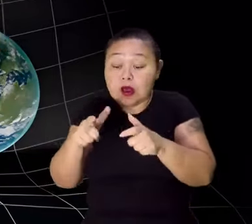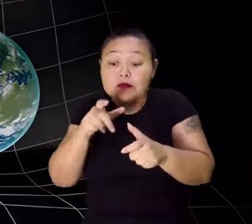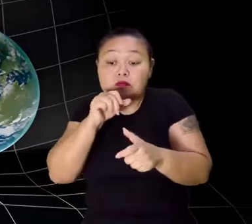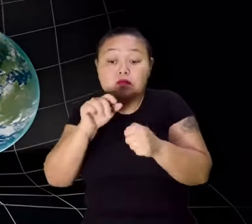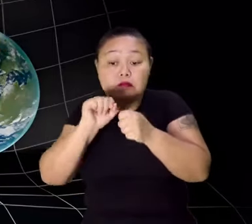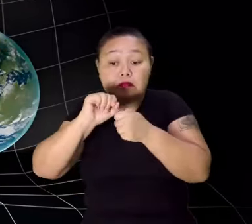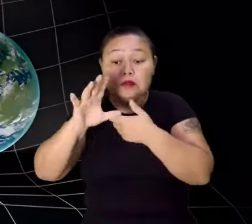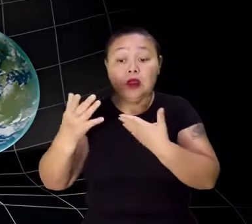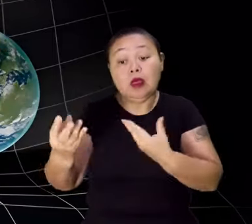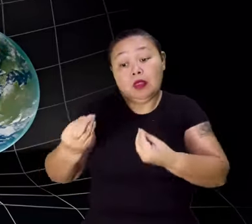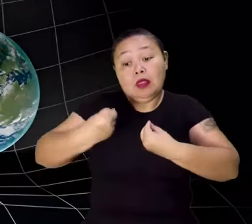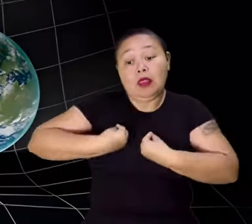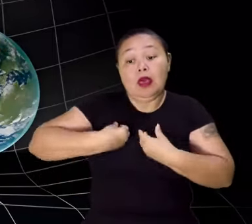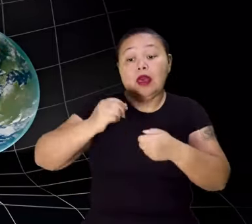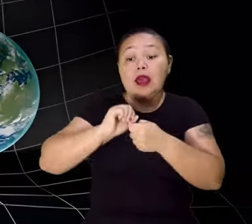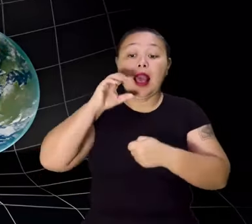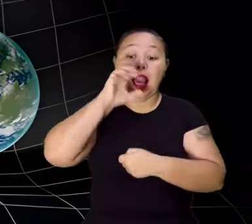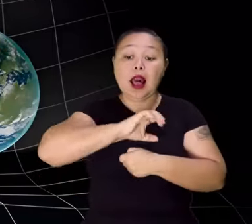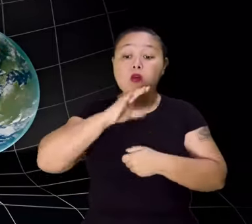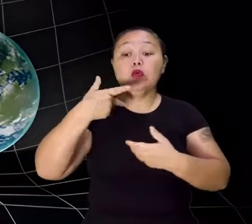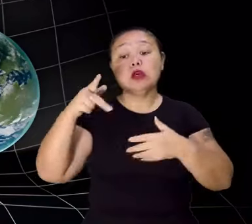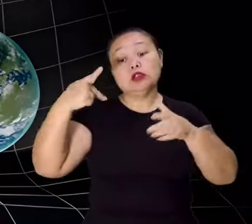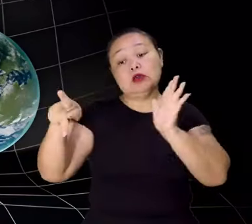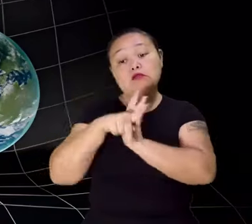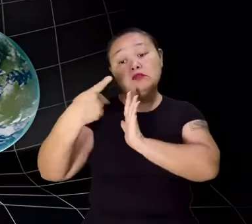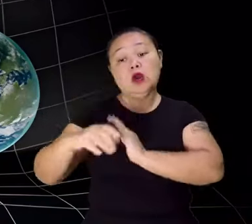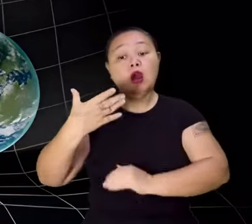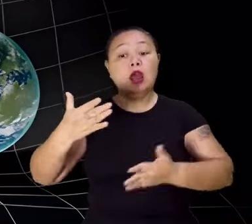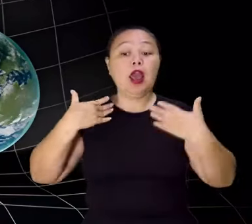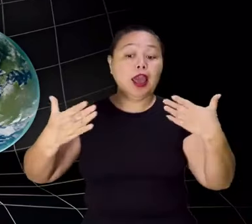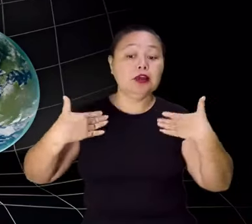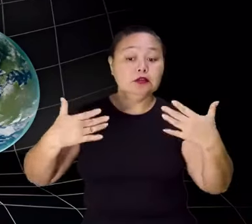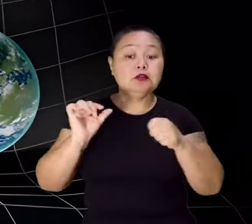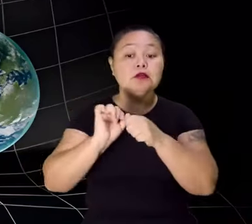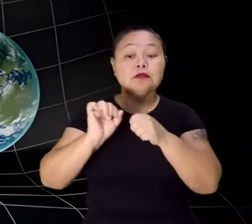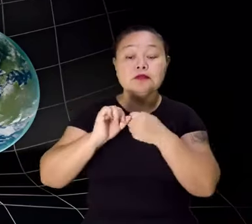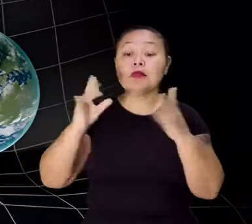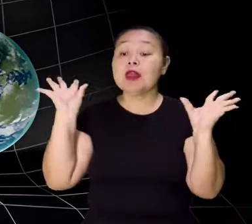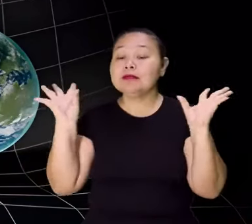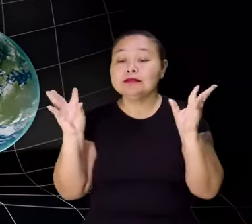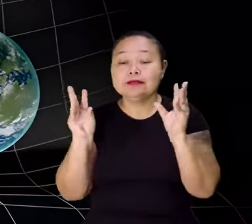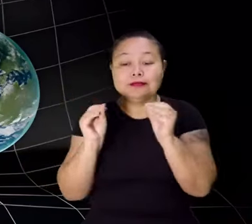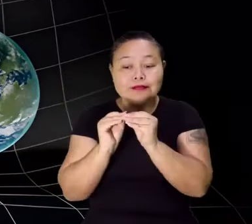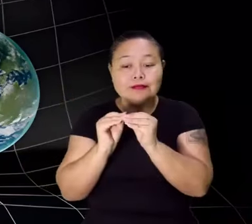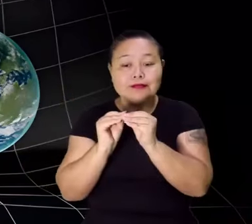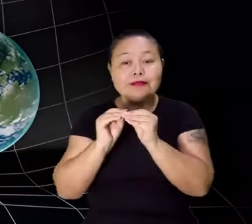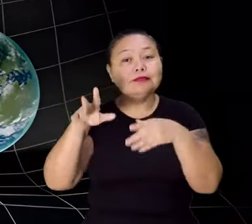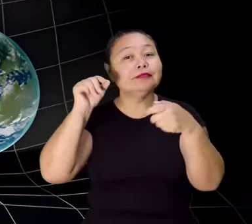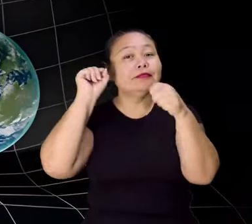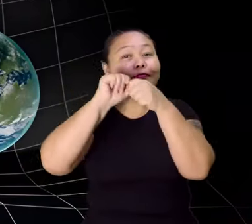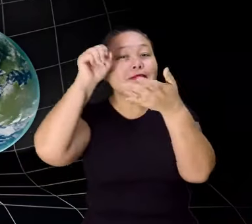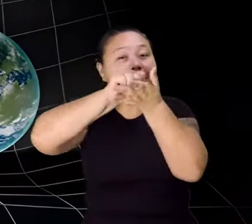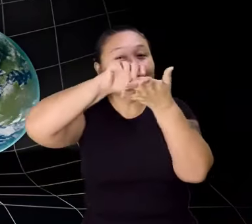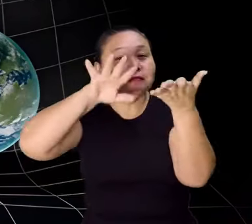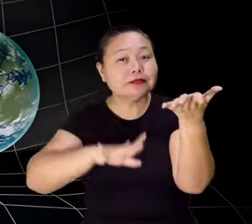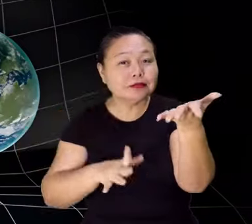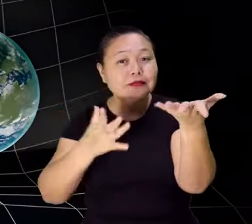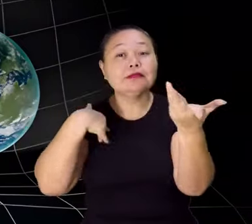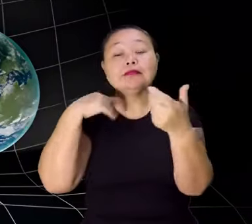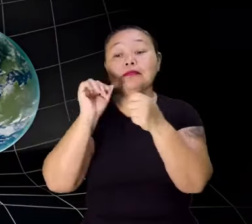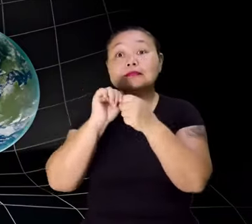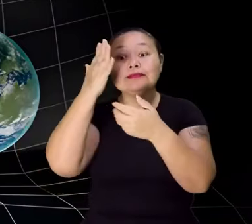receber calor no lugar quente. Exato, pessoal. Então, olha só, esse foi o nosso resumé X. Justamente. Façam as atividades, né? Tenho certeza